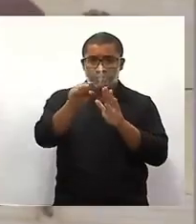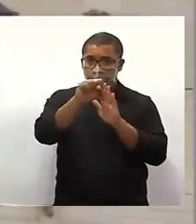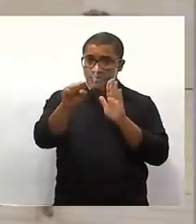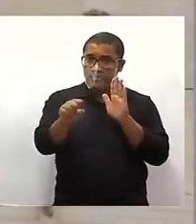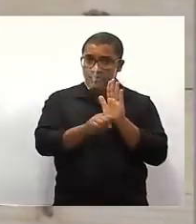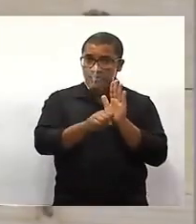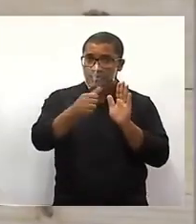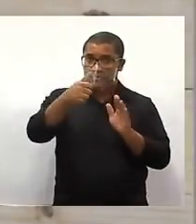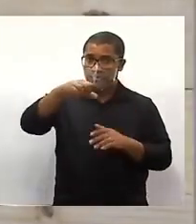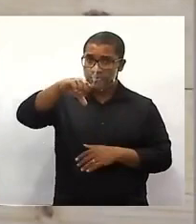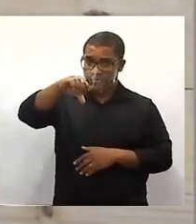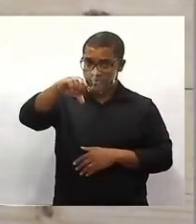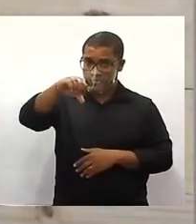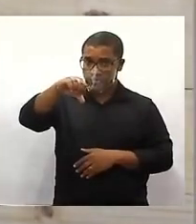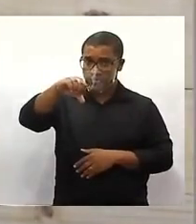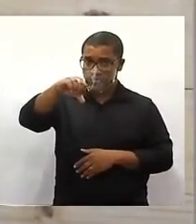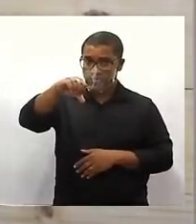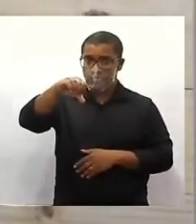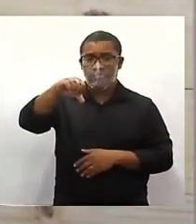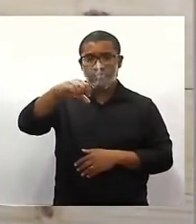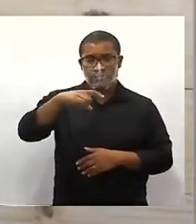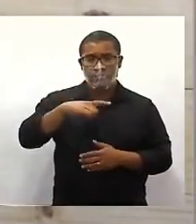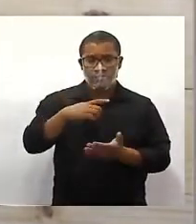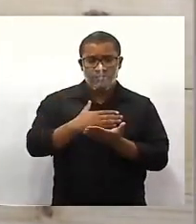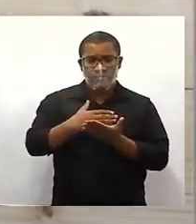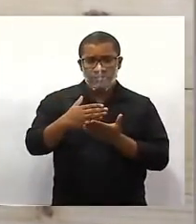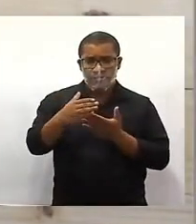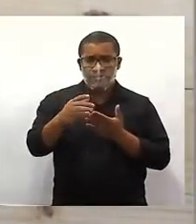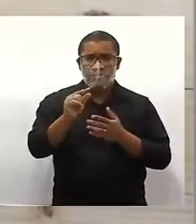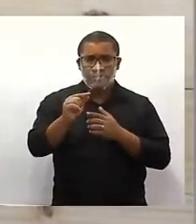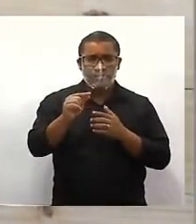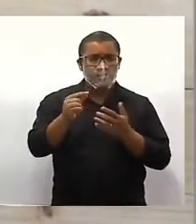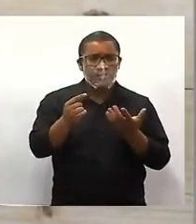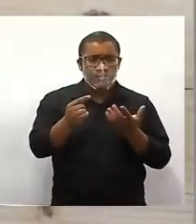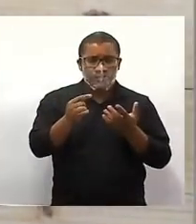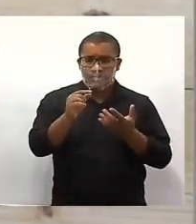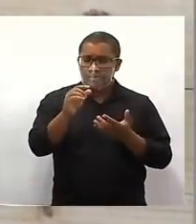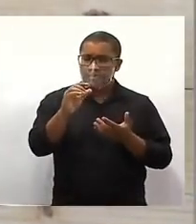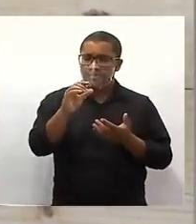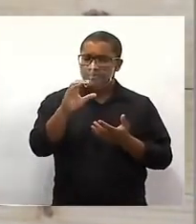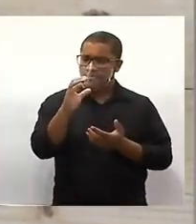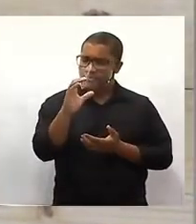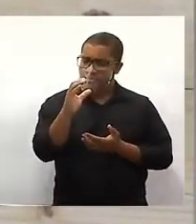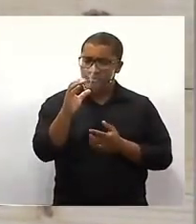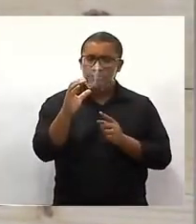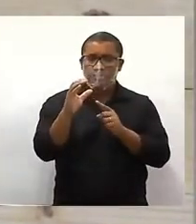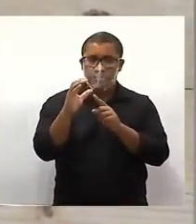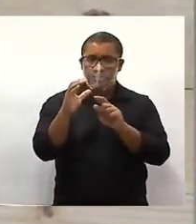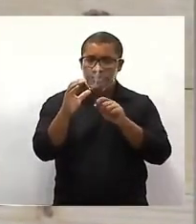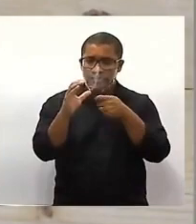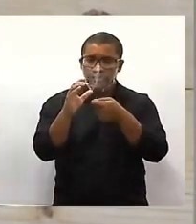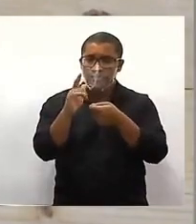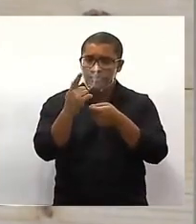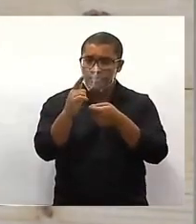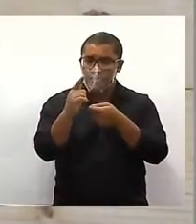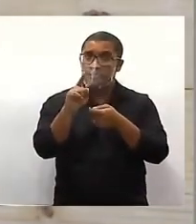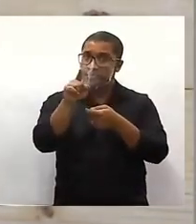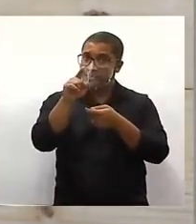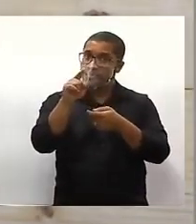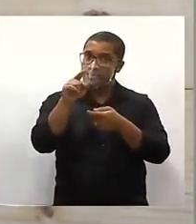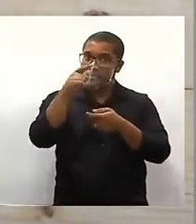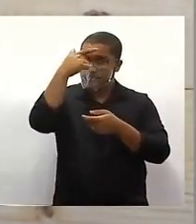quando começou-se a fundamentar a geografia como ciência, a ser ensinadas na universidade.